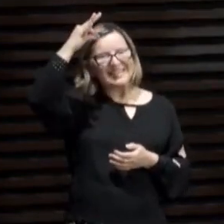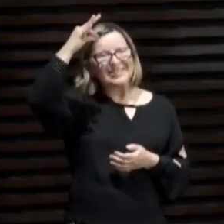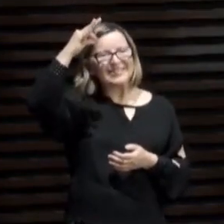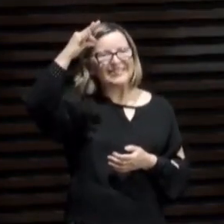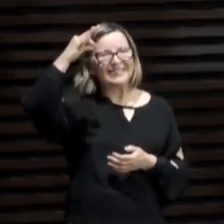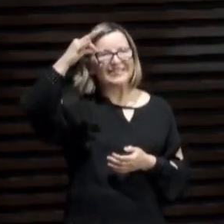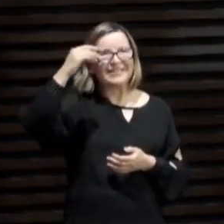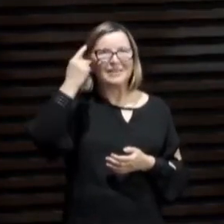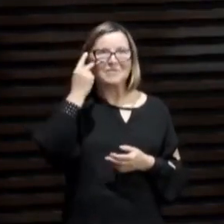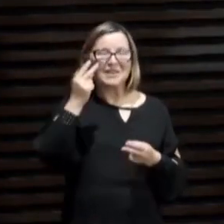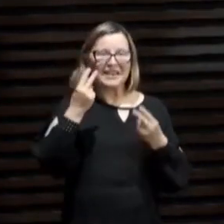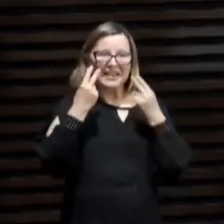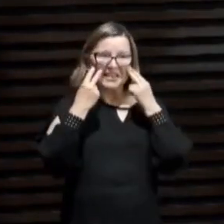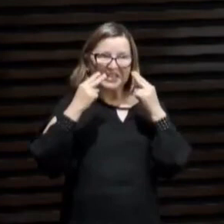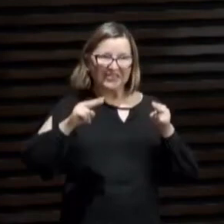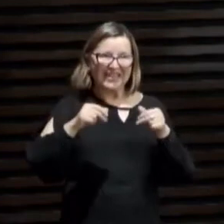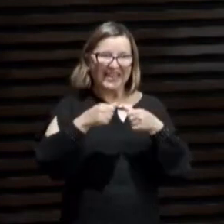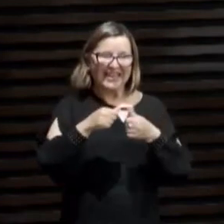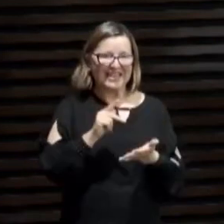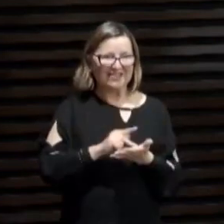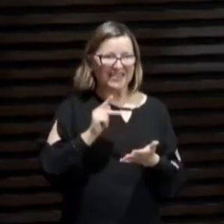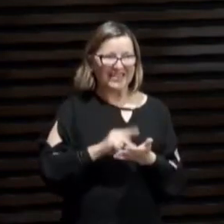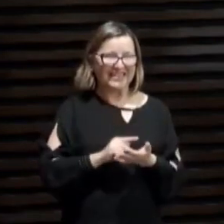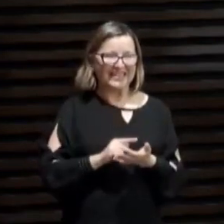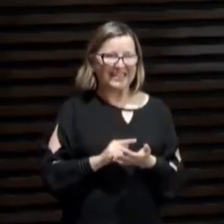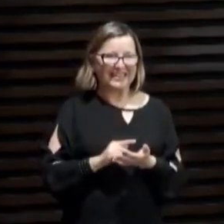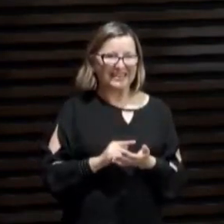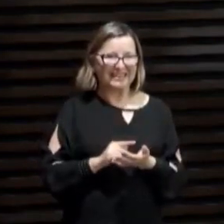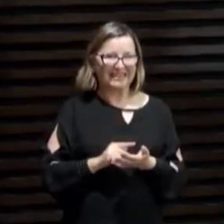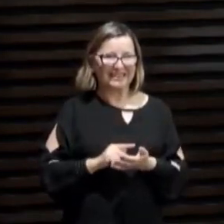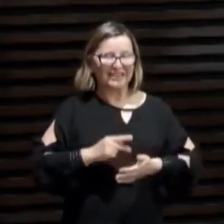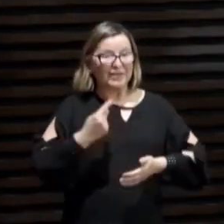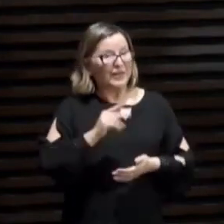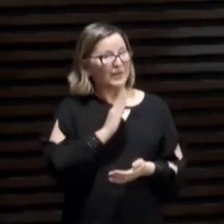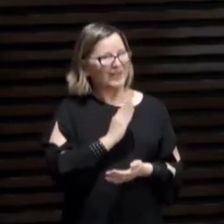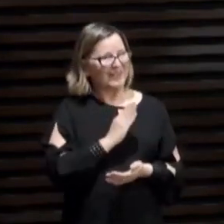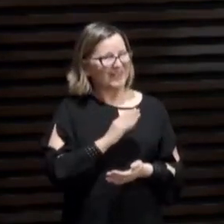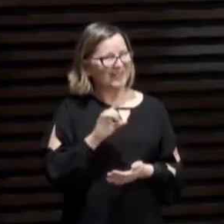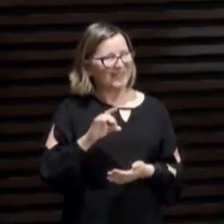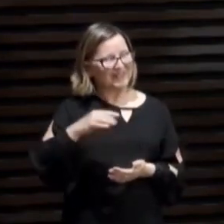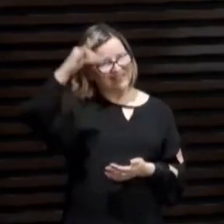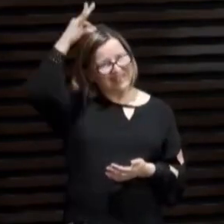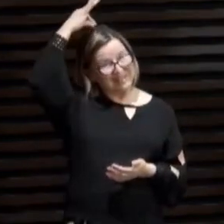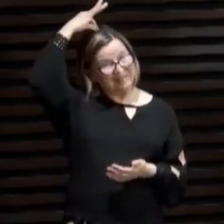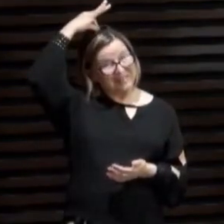para testificar essa verdade em seu coração. Só Ele